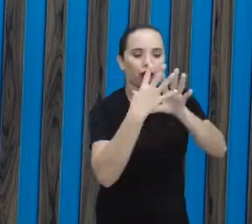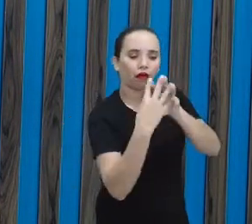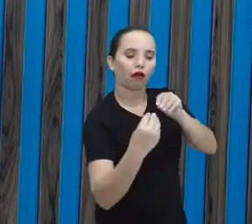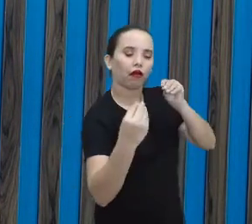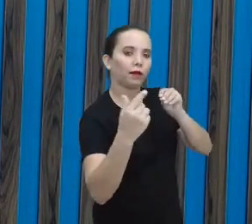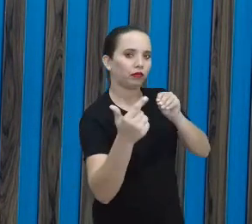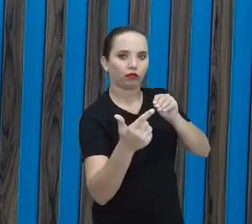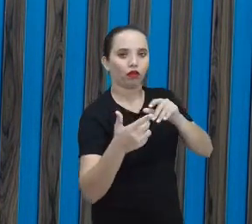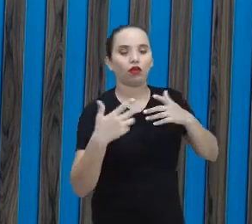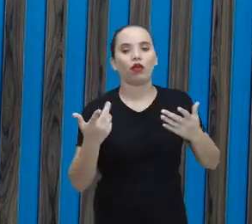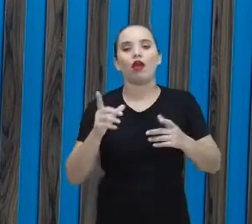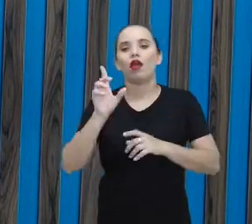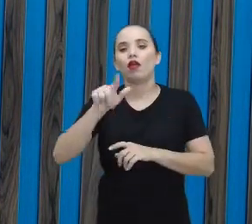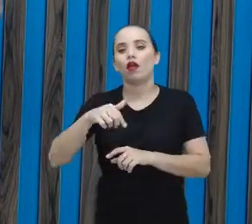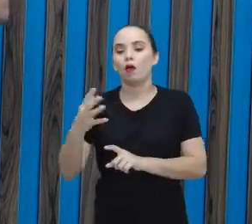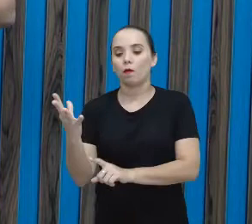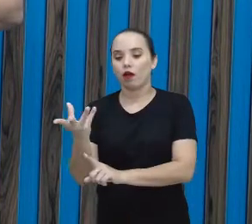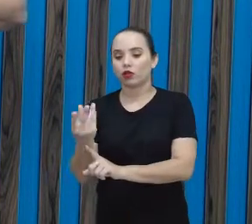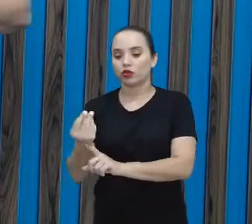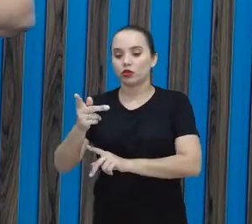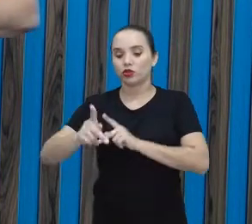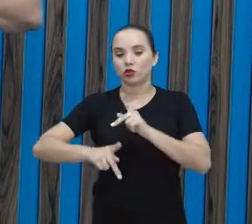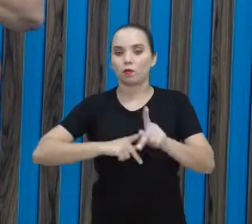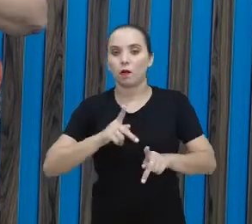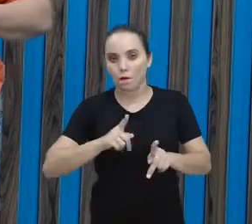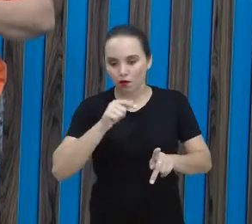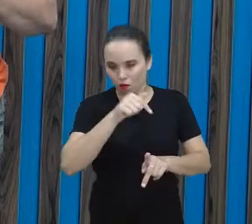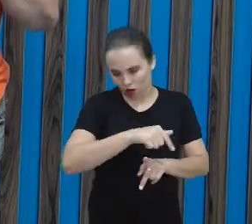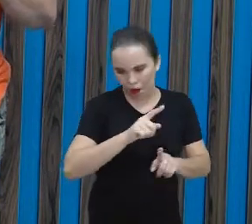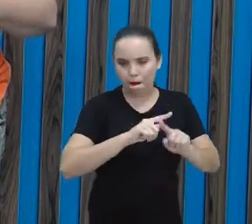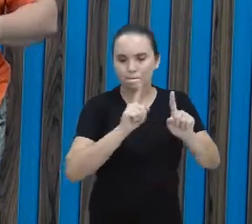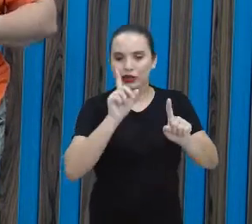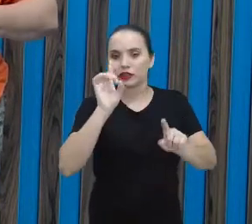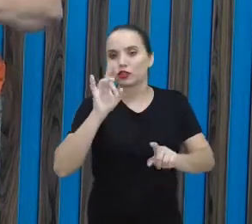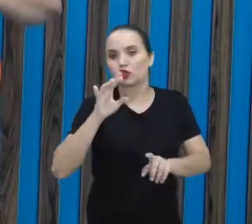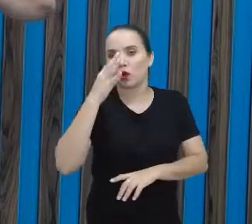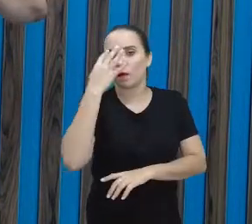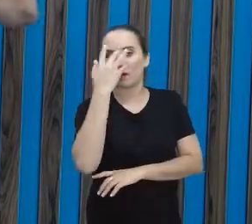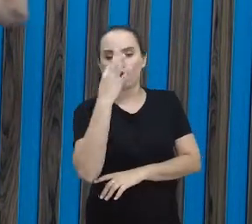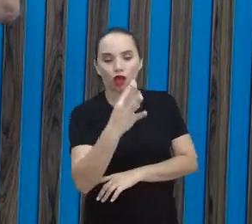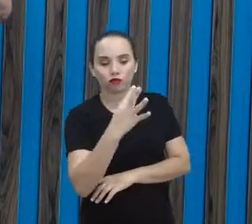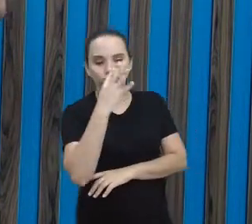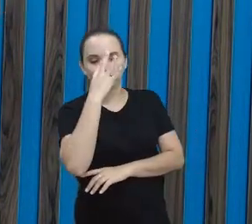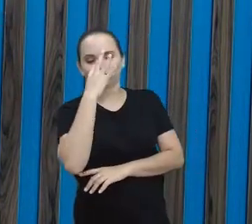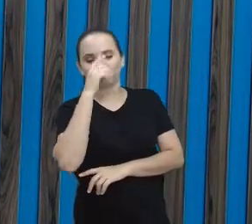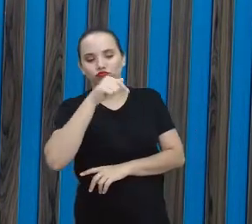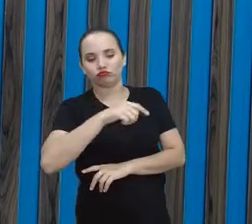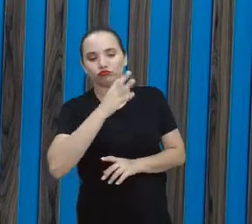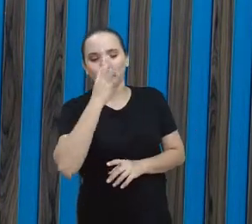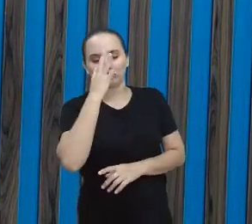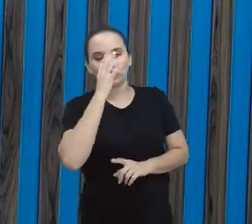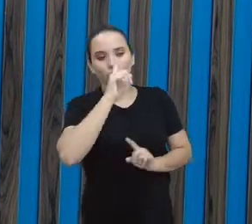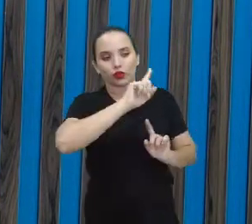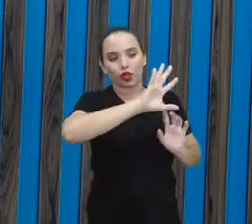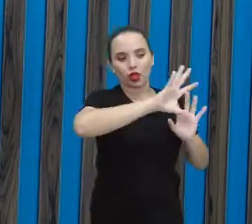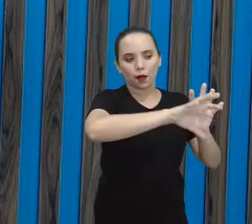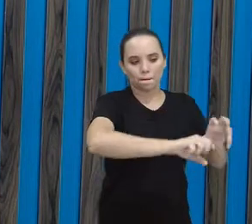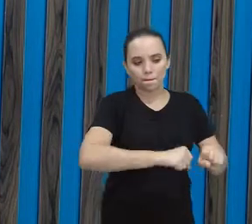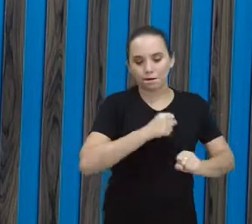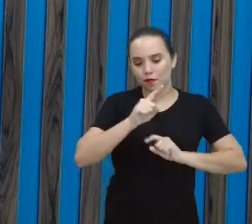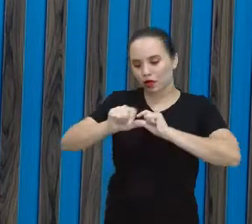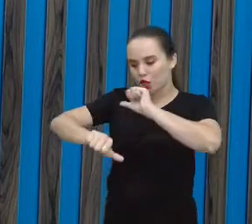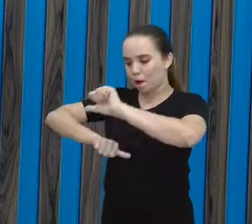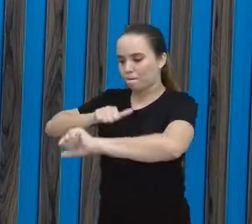popular, a arte popular, como uma fonte de pesquisa e inspiração. E ele vai recriar essa arte de uma forma